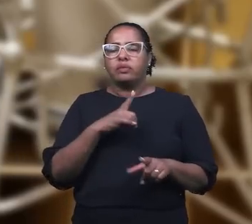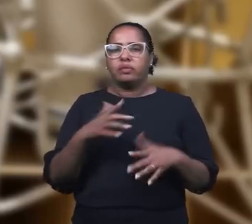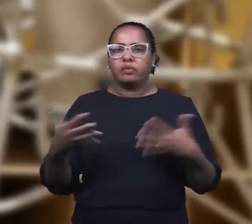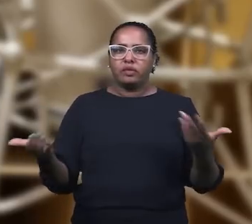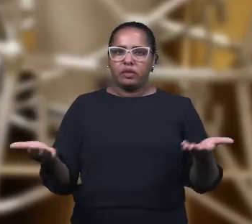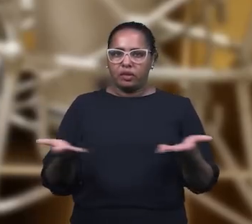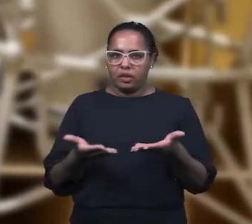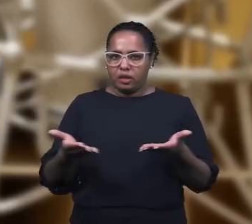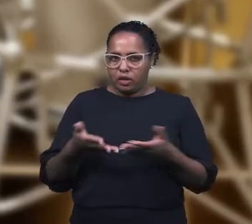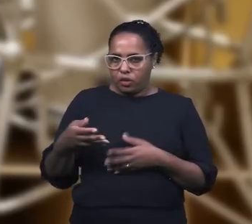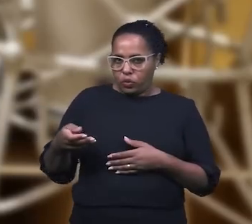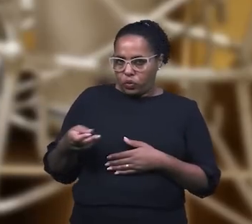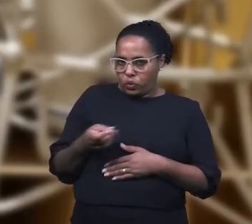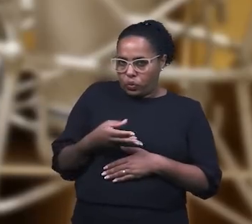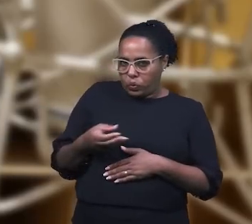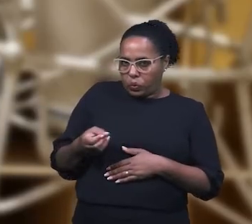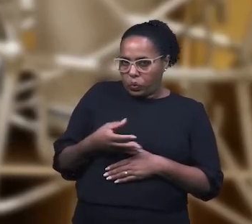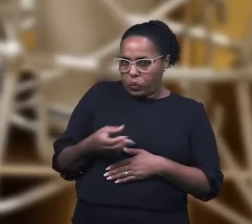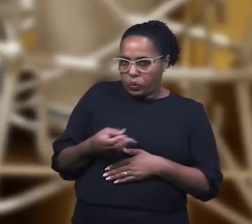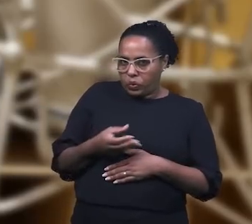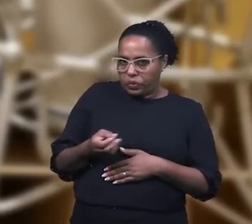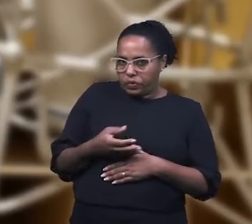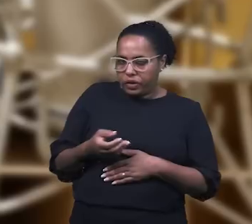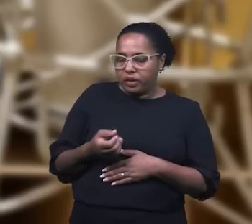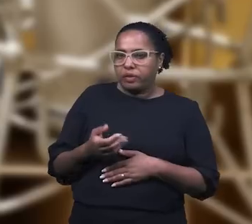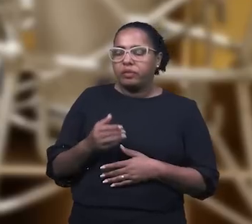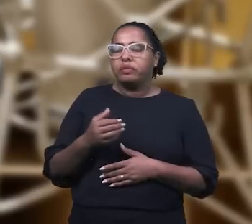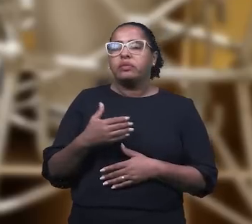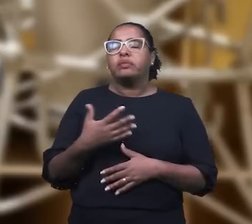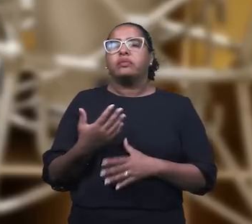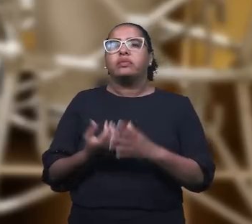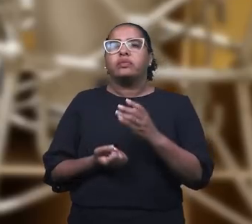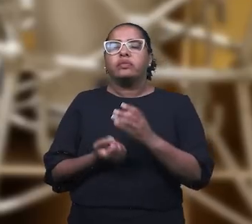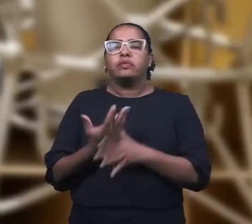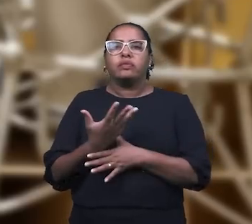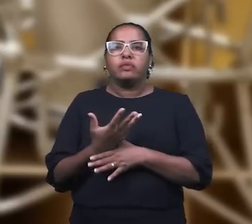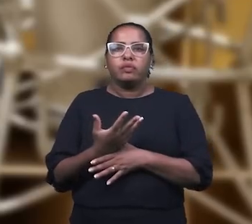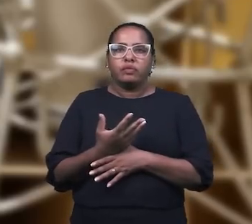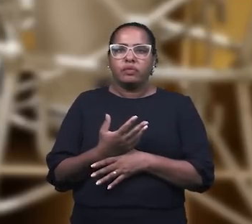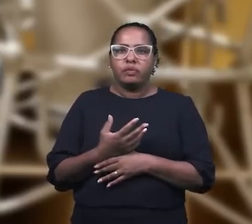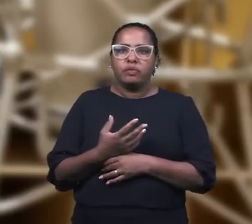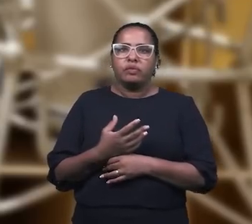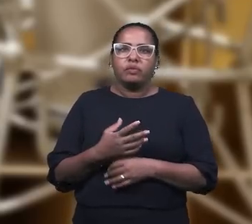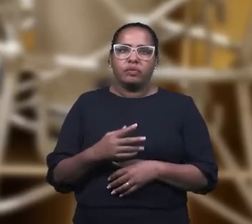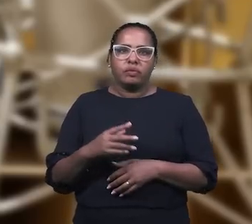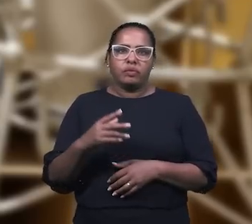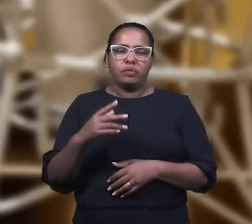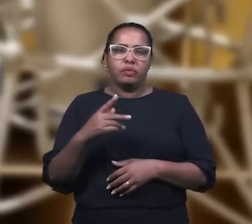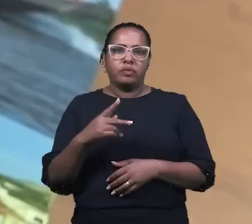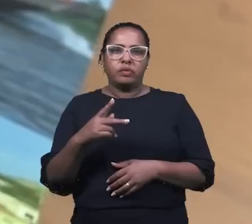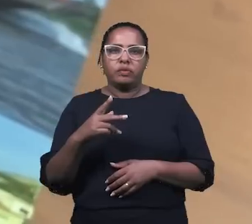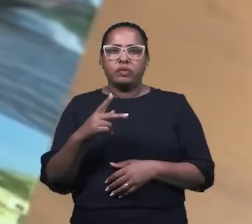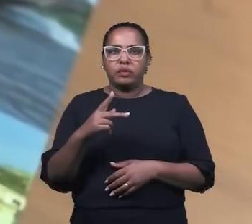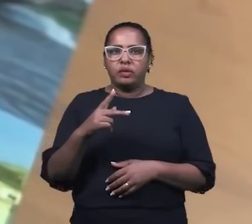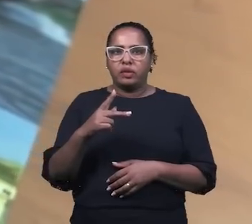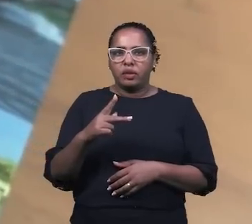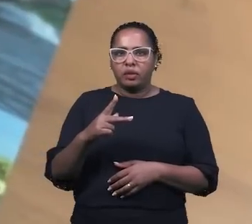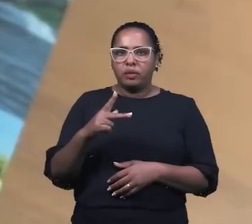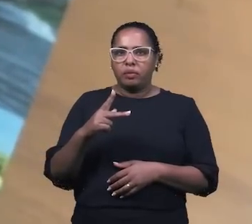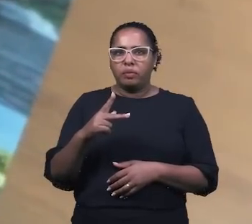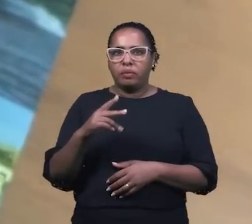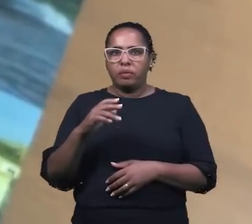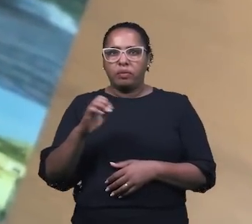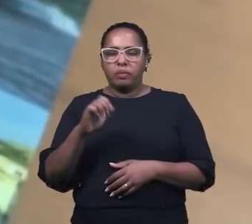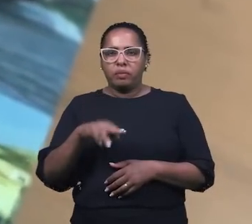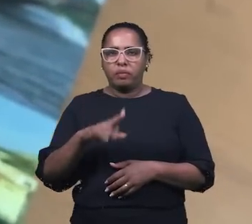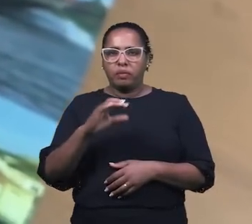agora, recentemente nós desenvolvemos o Pencard, que é aquele cartão